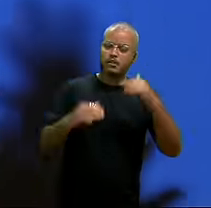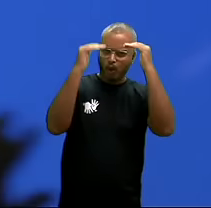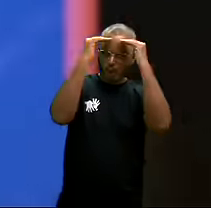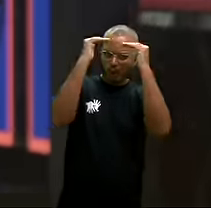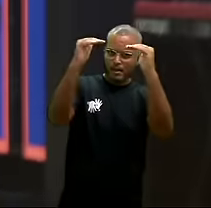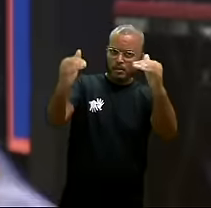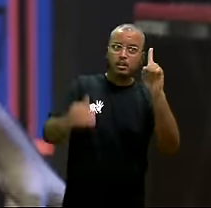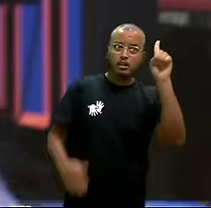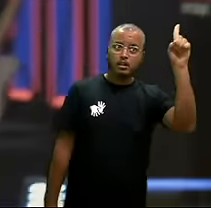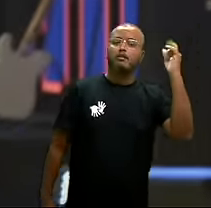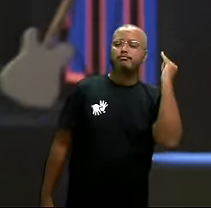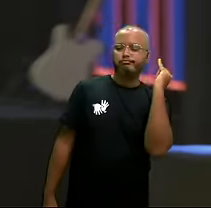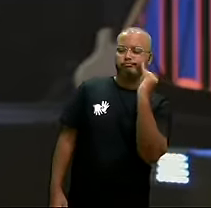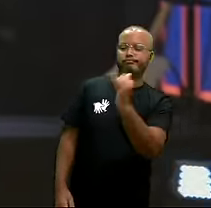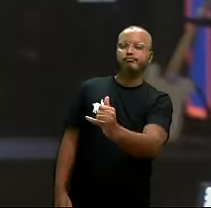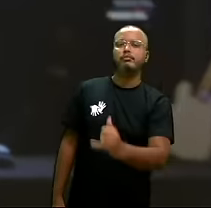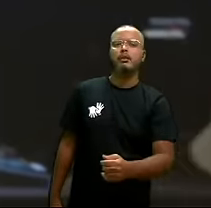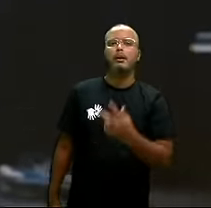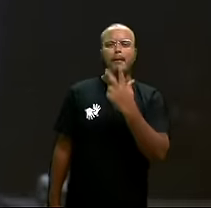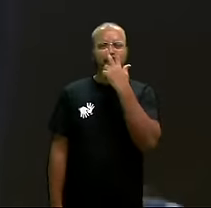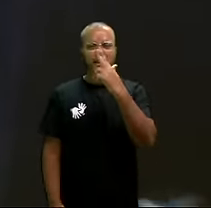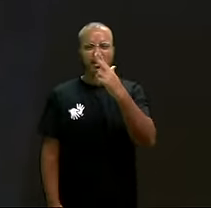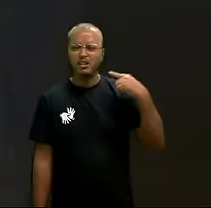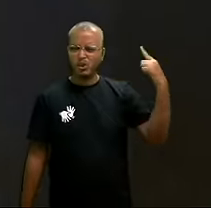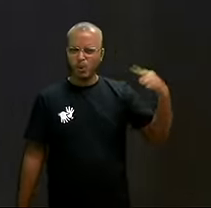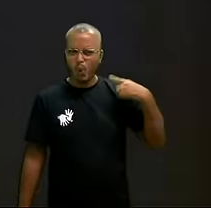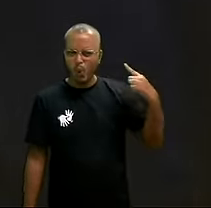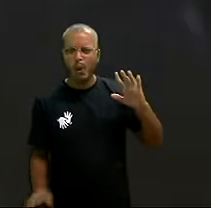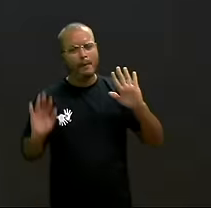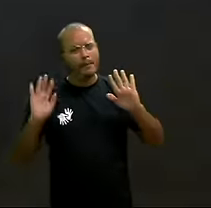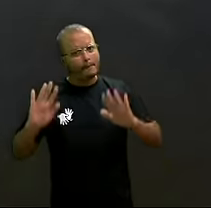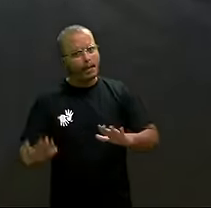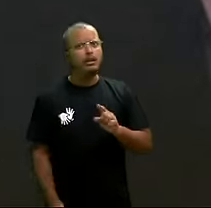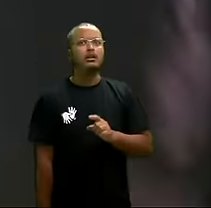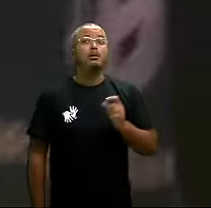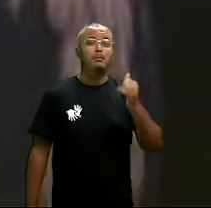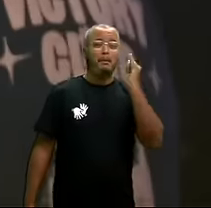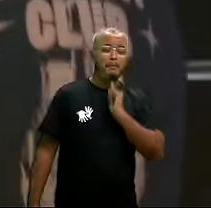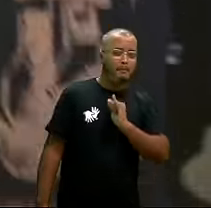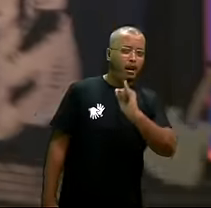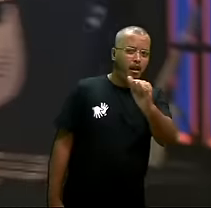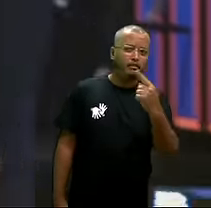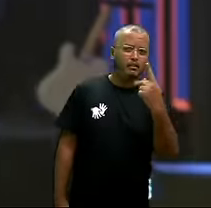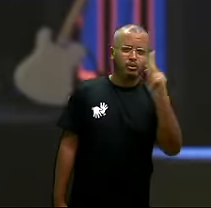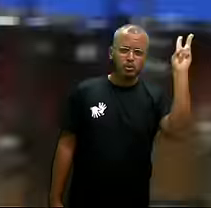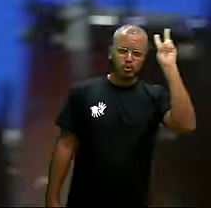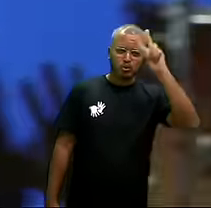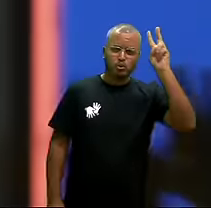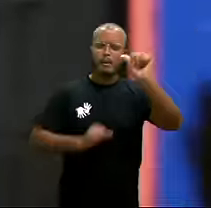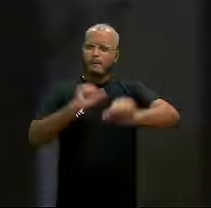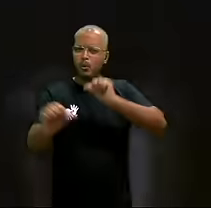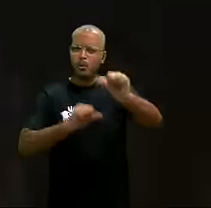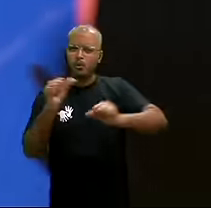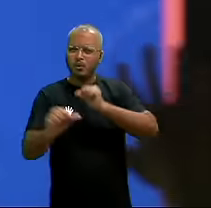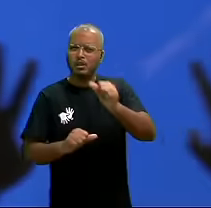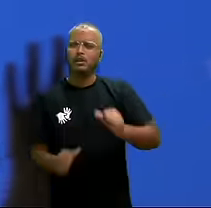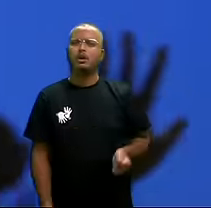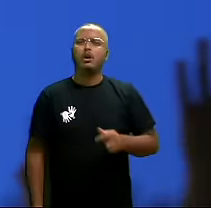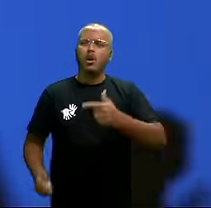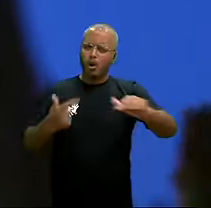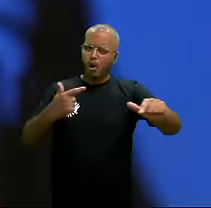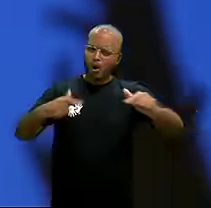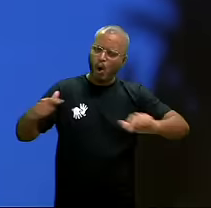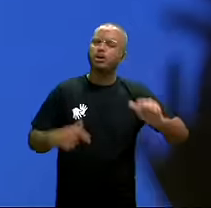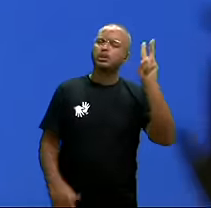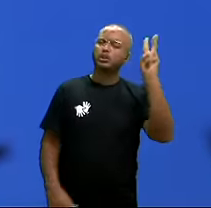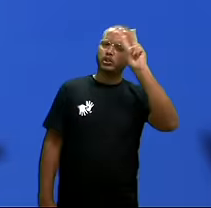àquilo que Deus fala. Parece loucura para muita gente, mas uma palavra de Deus vai mudar a tua história, vai mudar a história de muita gente.